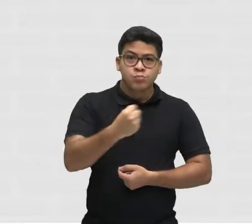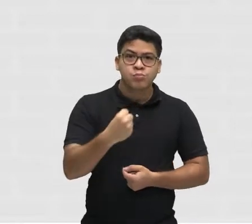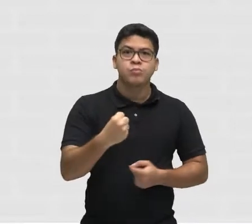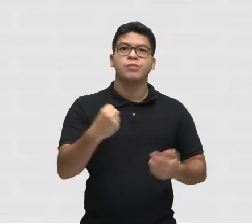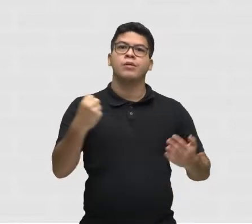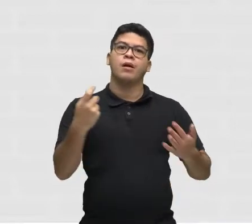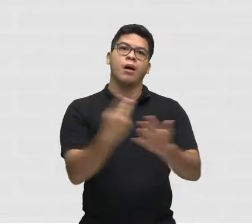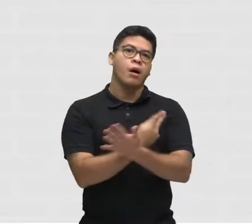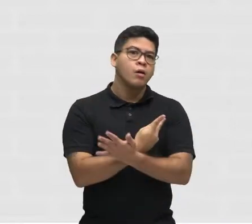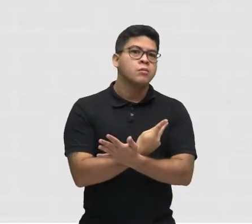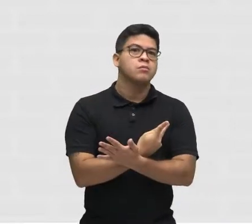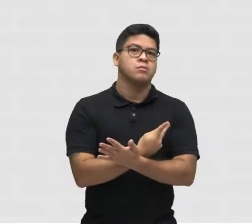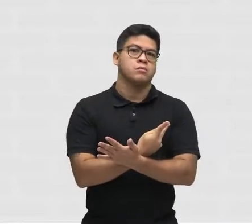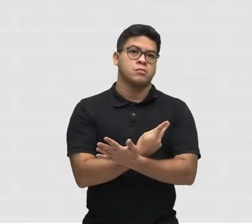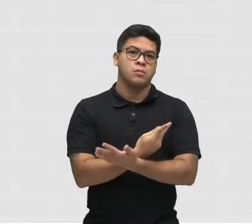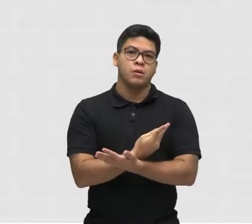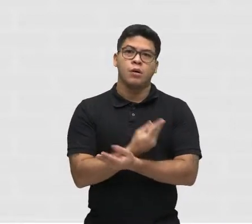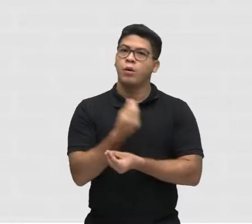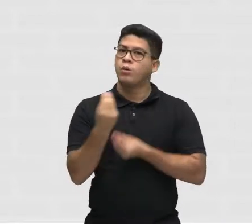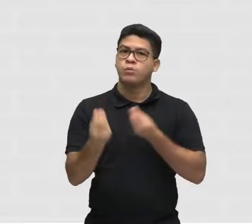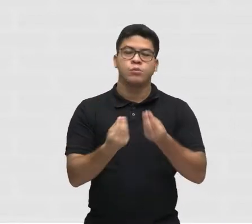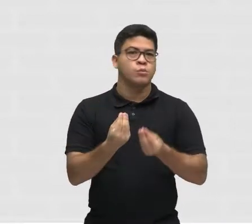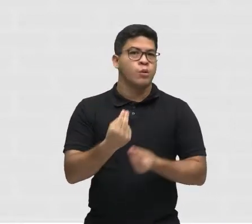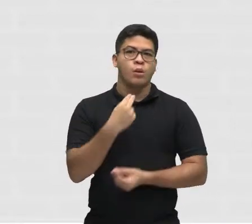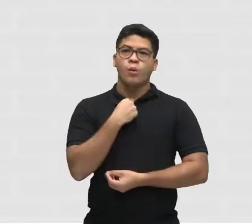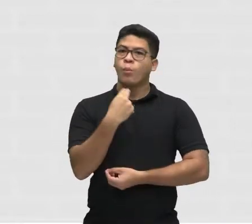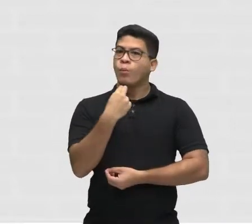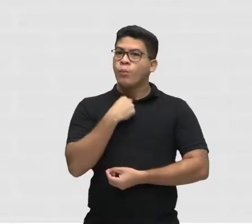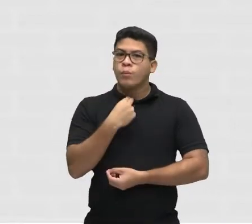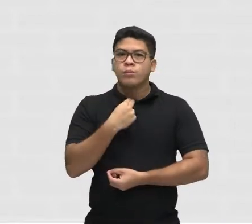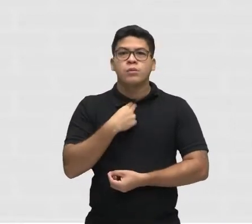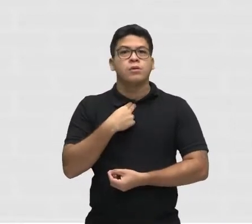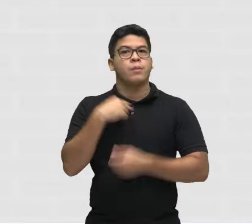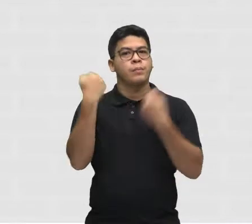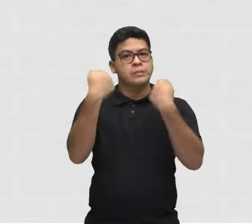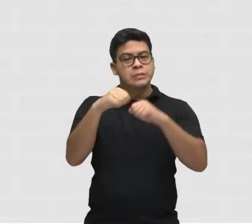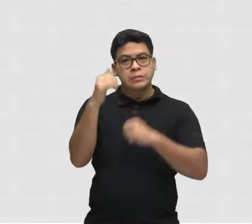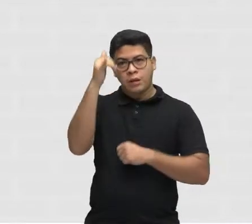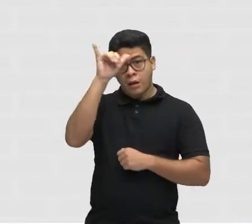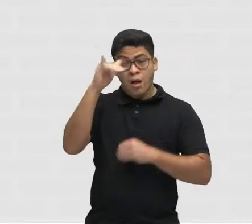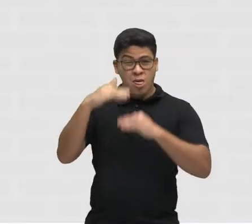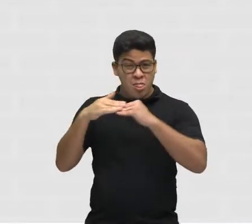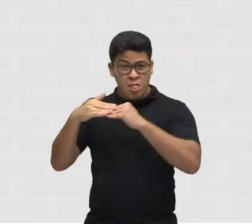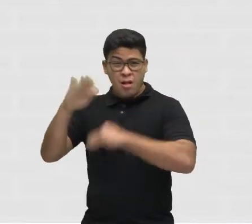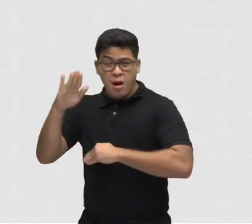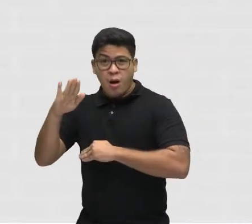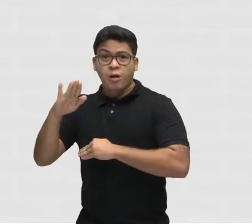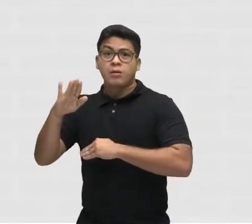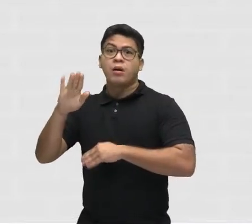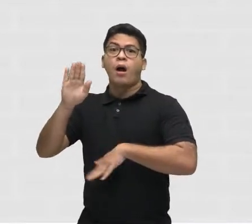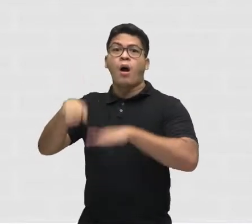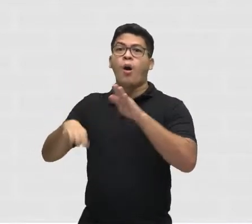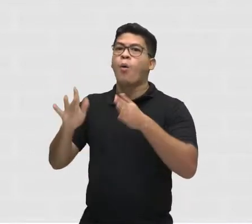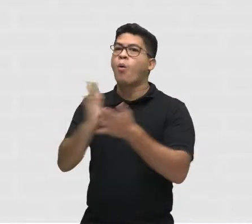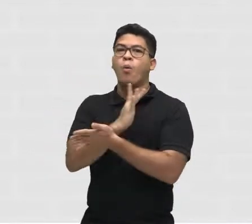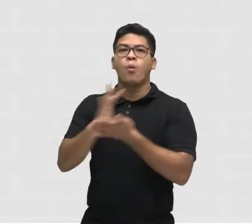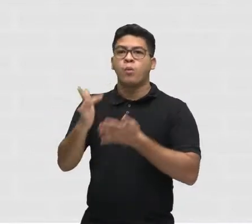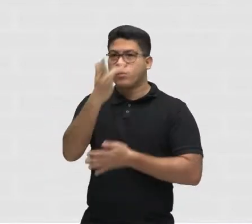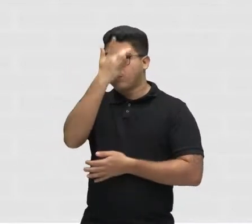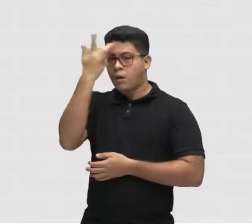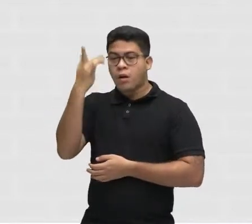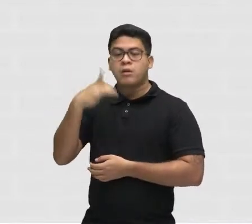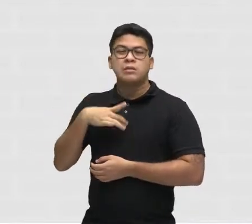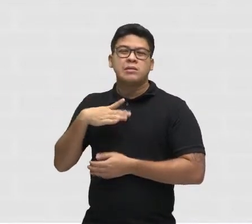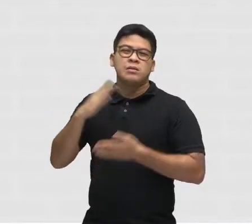hoje sendo um dado de número maior do que as pessoas que são acometidas de óbitos pela síndrome